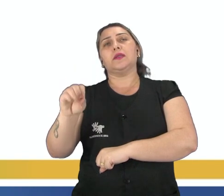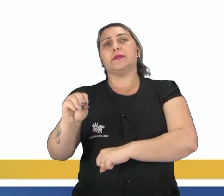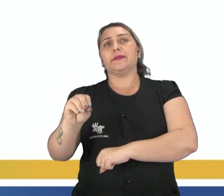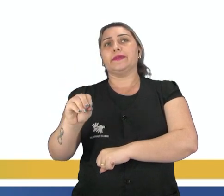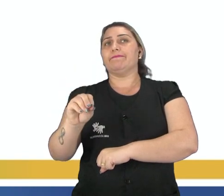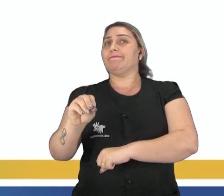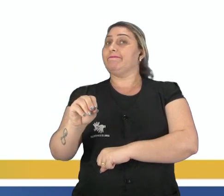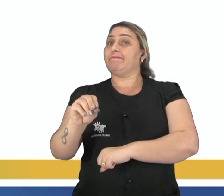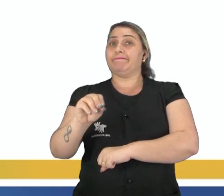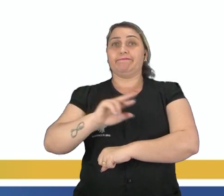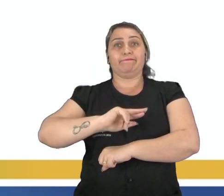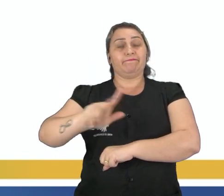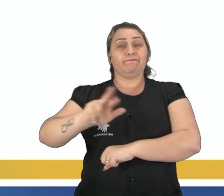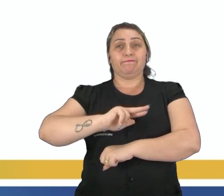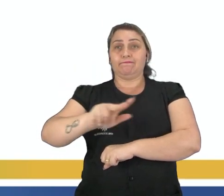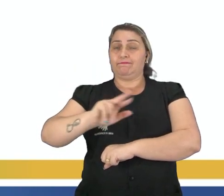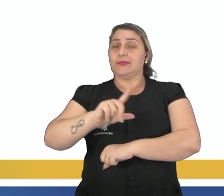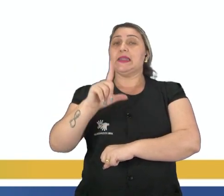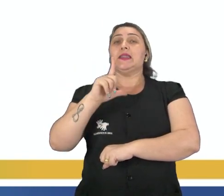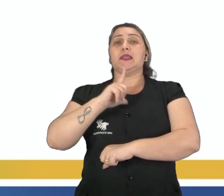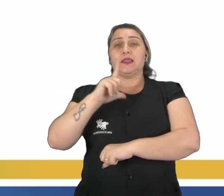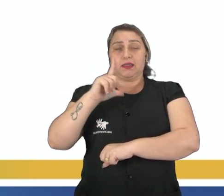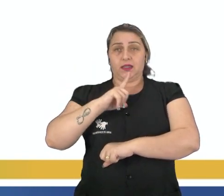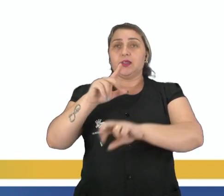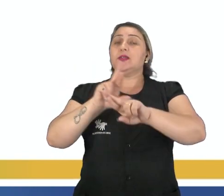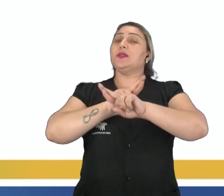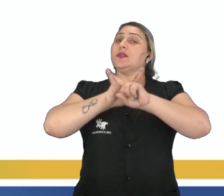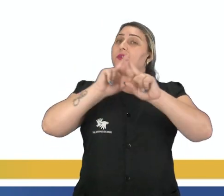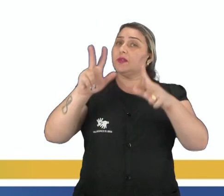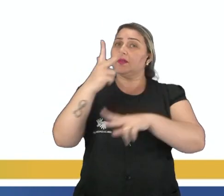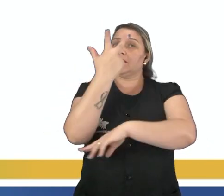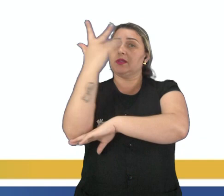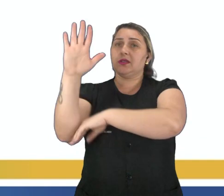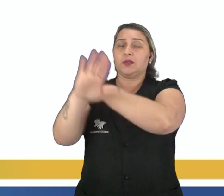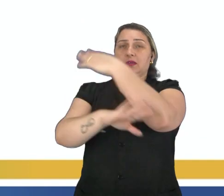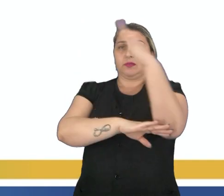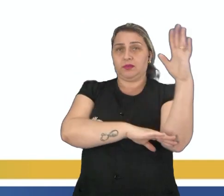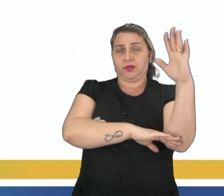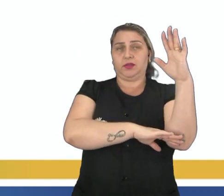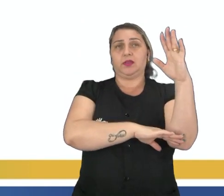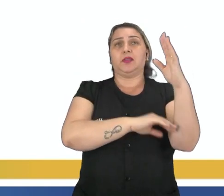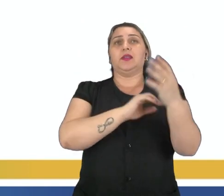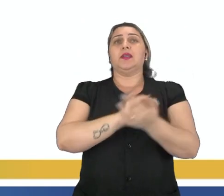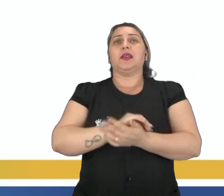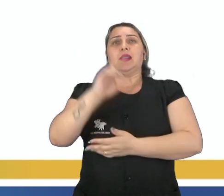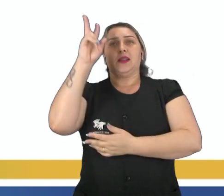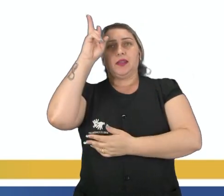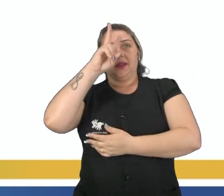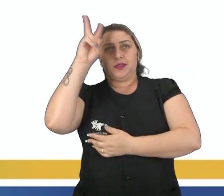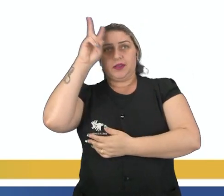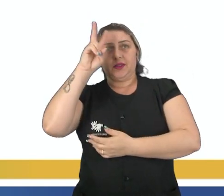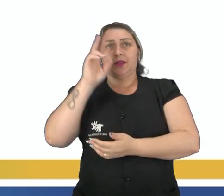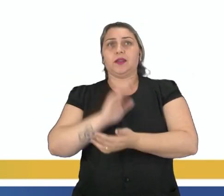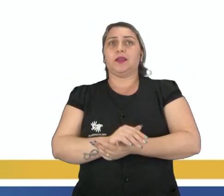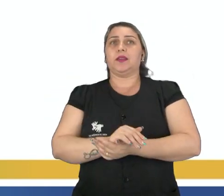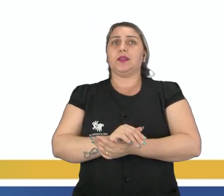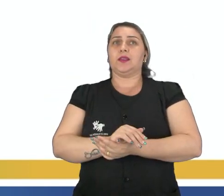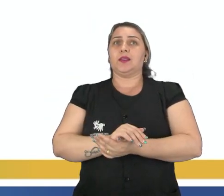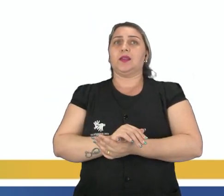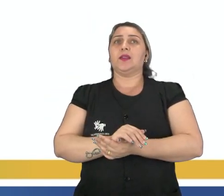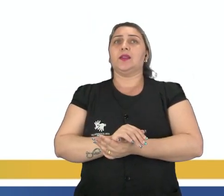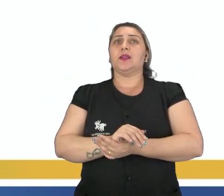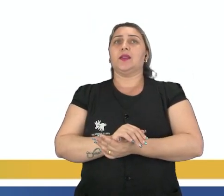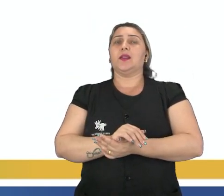Nem sempre, né? Existem muitas exceções na natureza em relação a esses ritmos. Lembra que organismos que